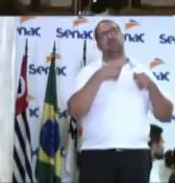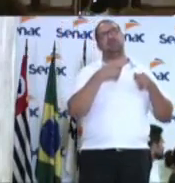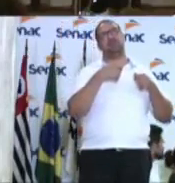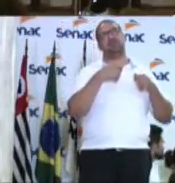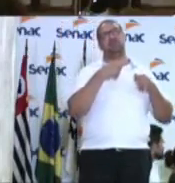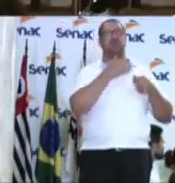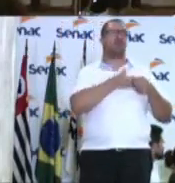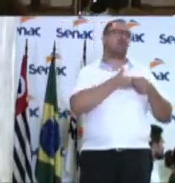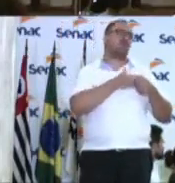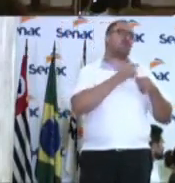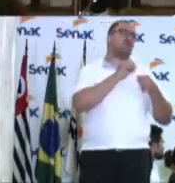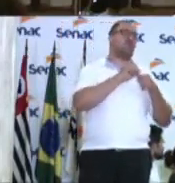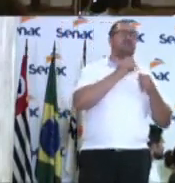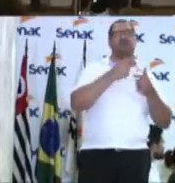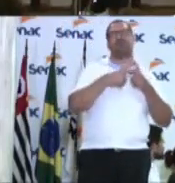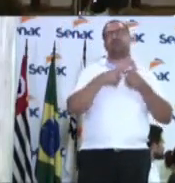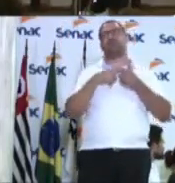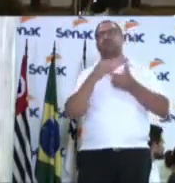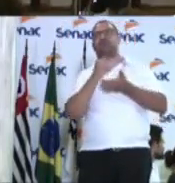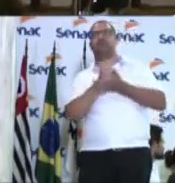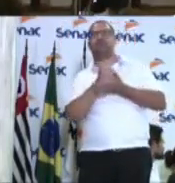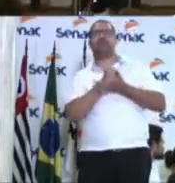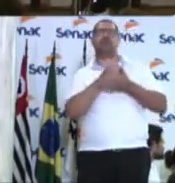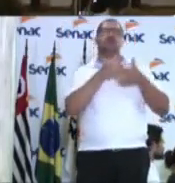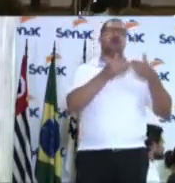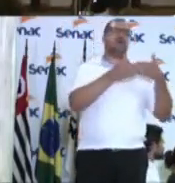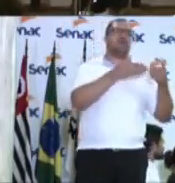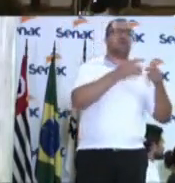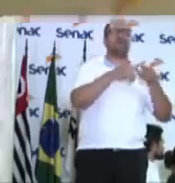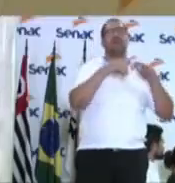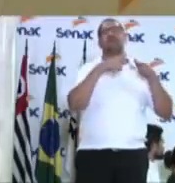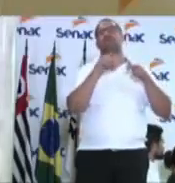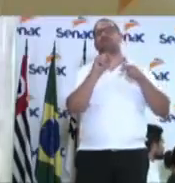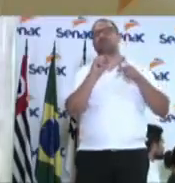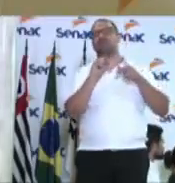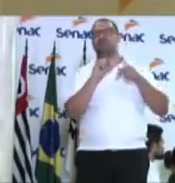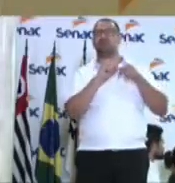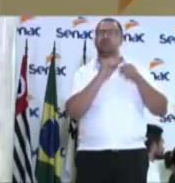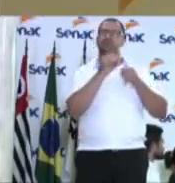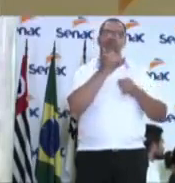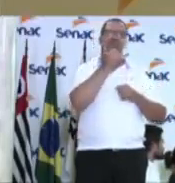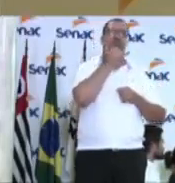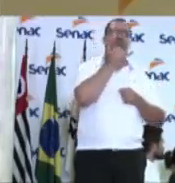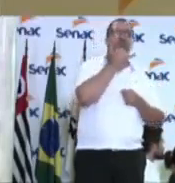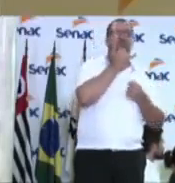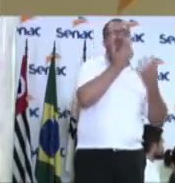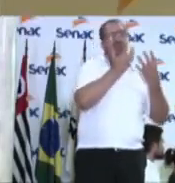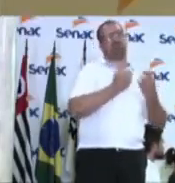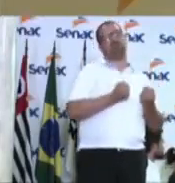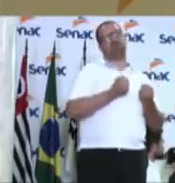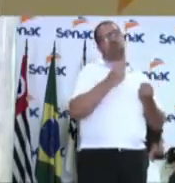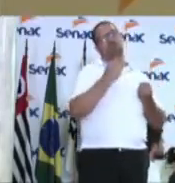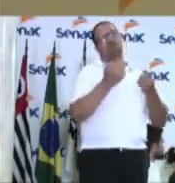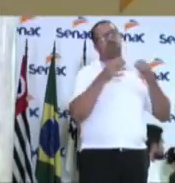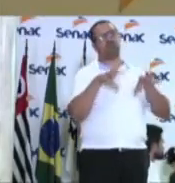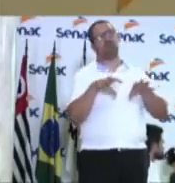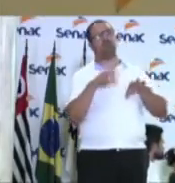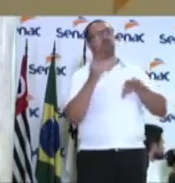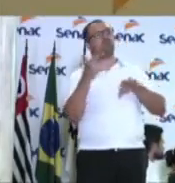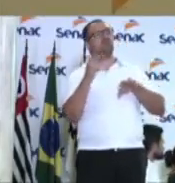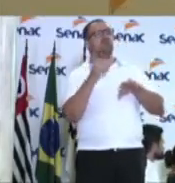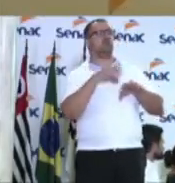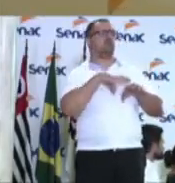nos Estados Unidos, isso aí é porque é marca tal, isso aí é marca tal, mas é do, entendeu? Assim, desculpa para a gente não aprovar ou para não ter